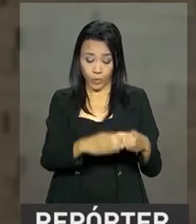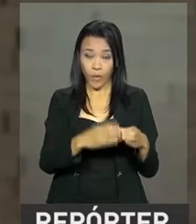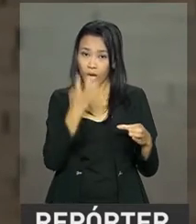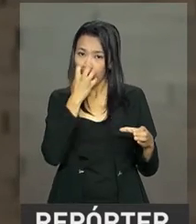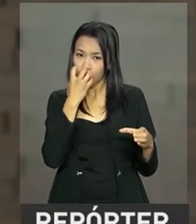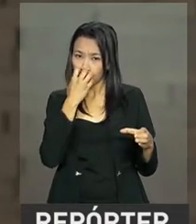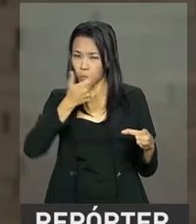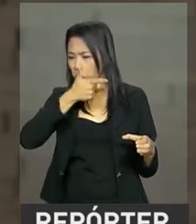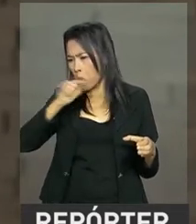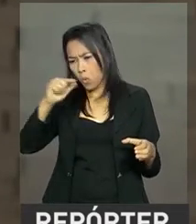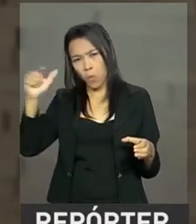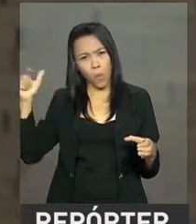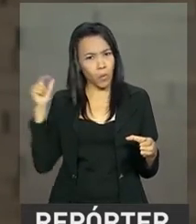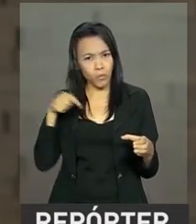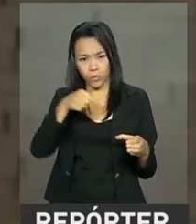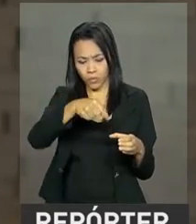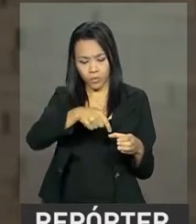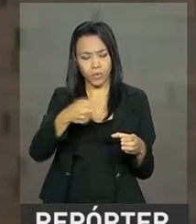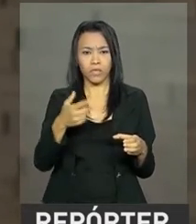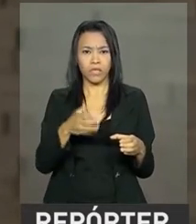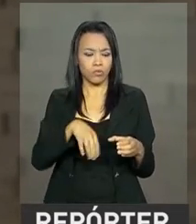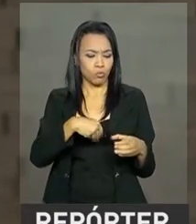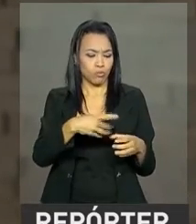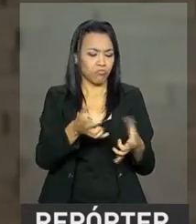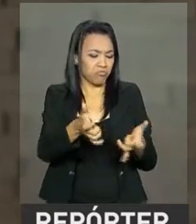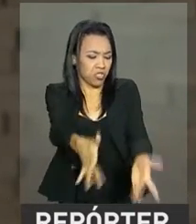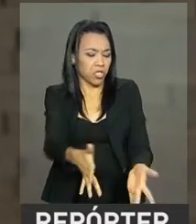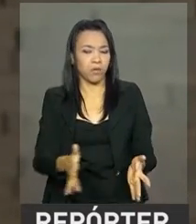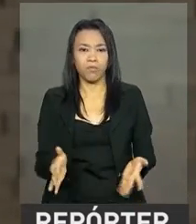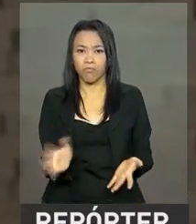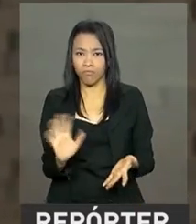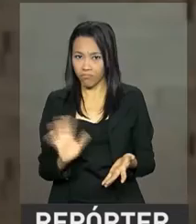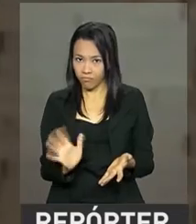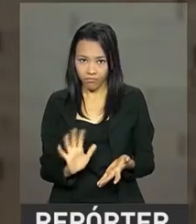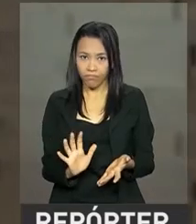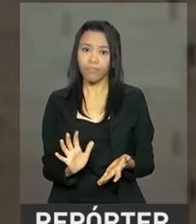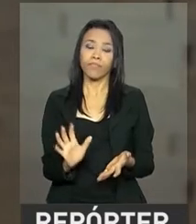animal doméstico no chão e...